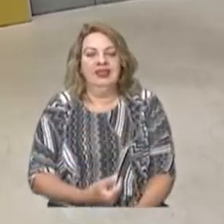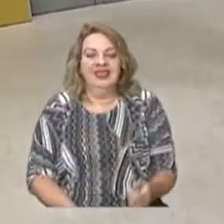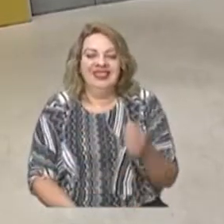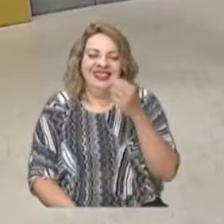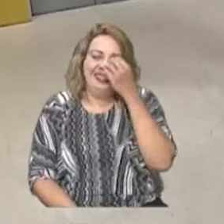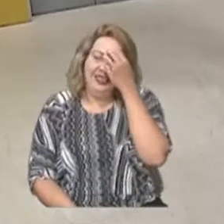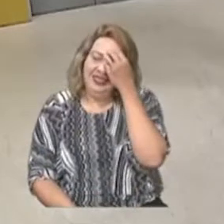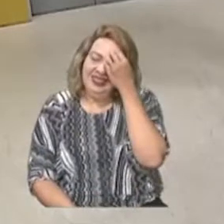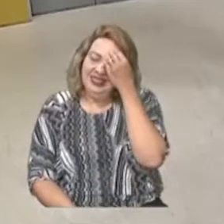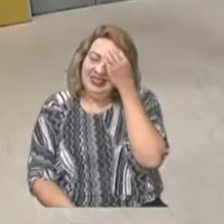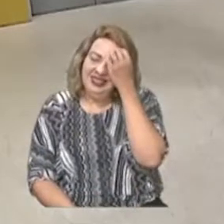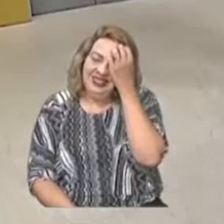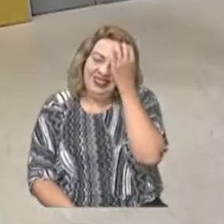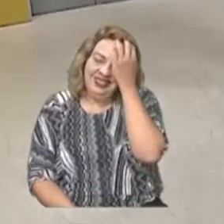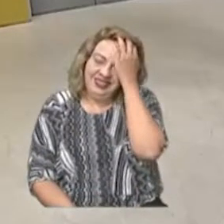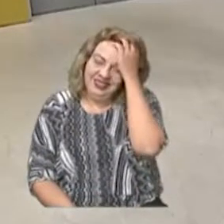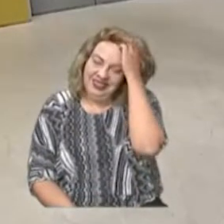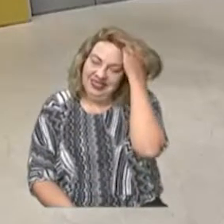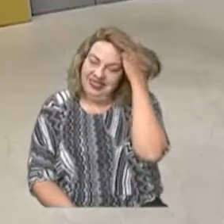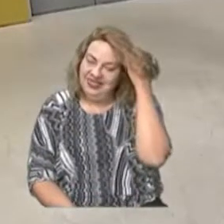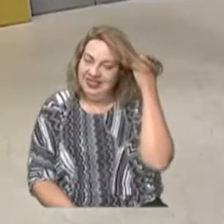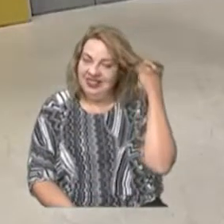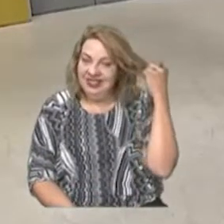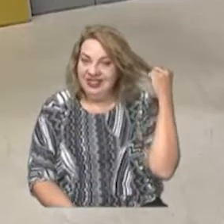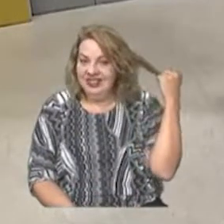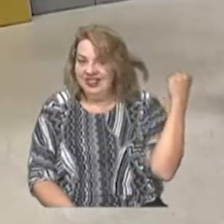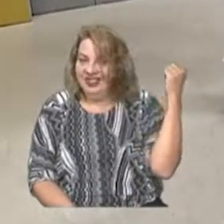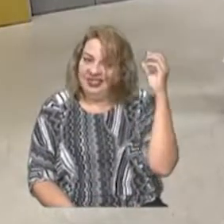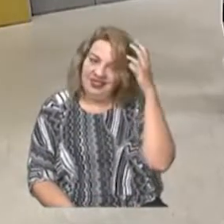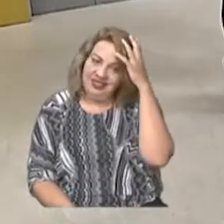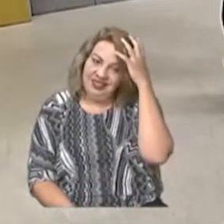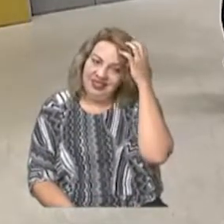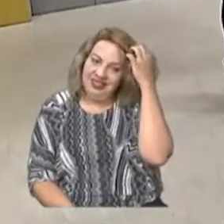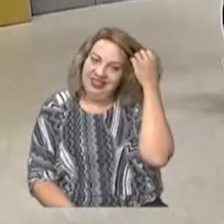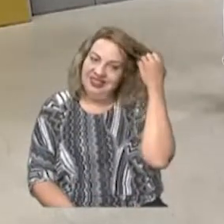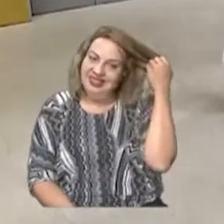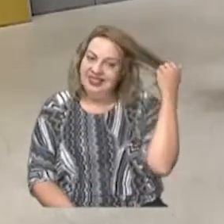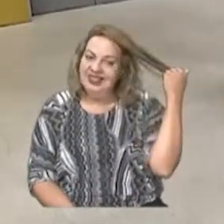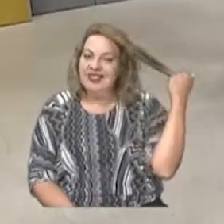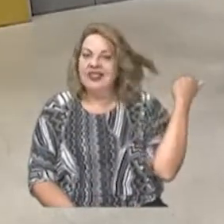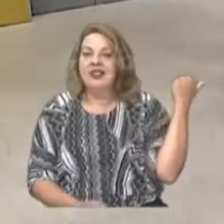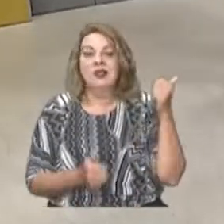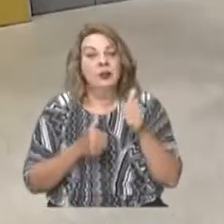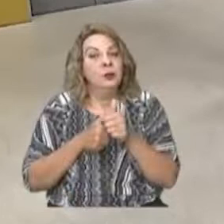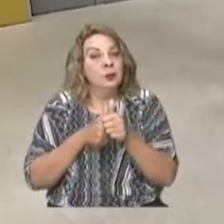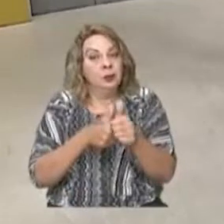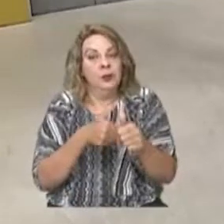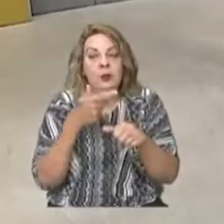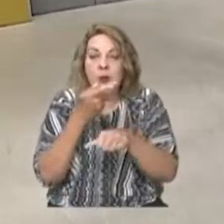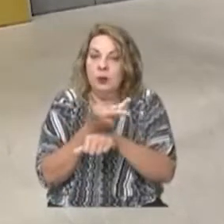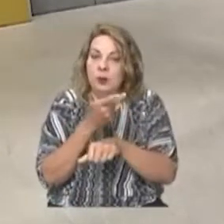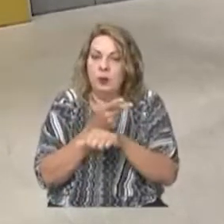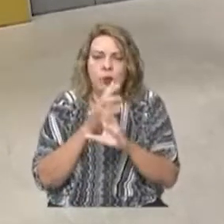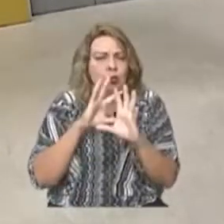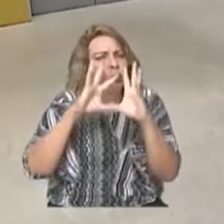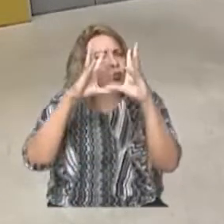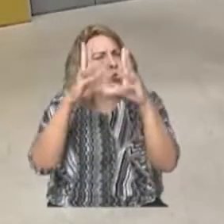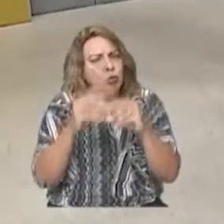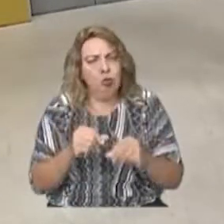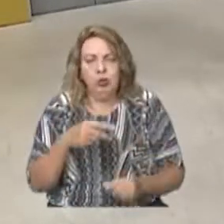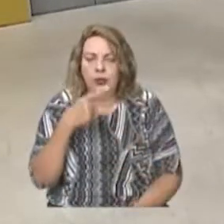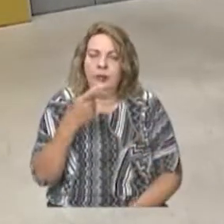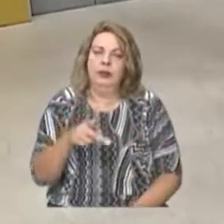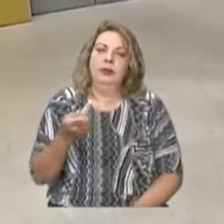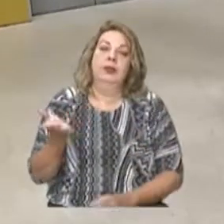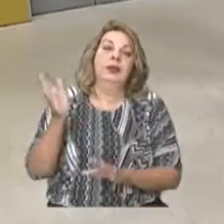aqui na tela. No Facebook, Instagram e YouTube. E lá você vai acompanhar as nossas premiações. O que, que acontece aqui